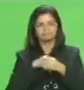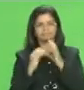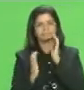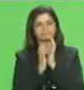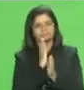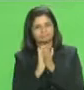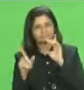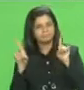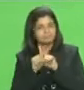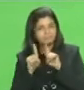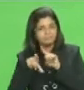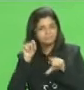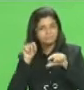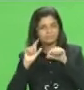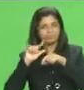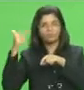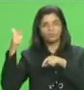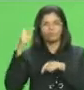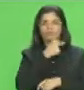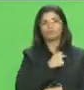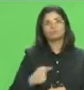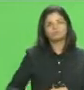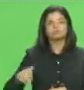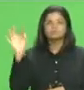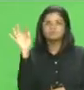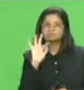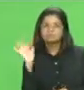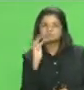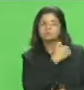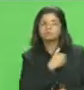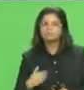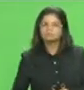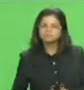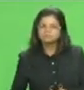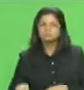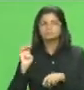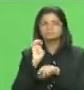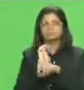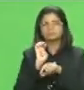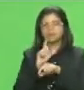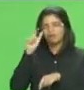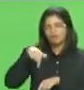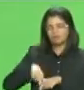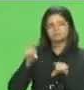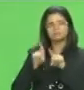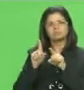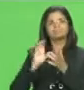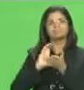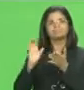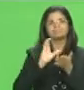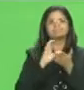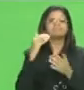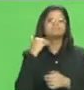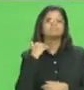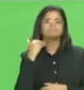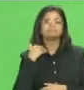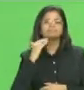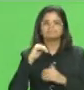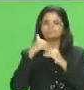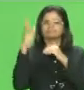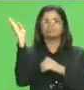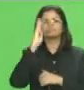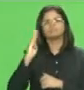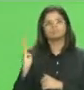buscando alternativas no governo federal, no governo do Estado, buscando bancos aqui e fora do Brasil para fazer a